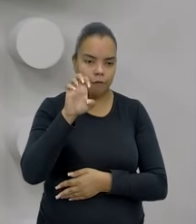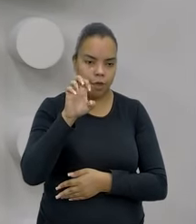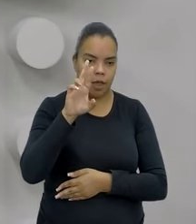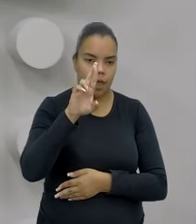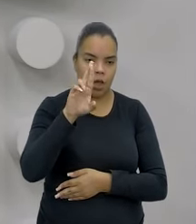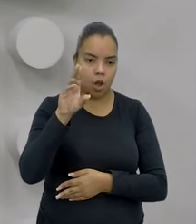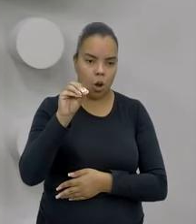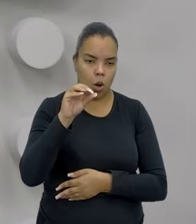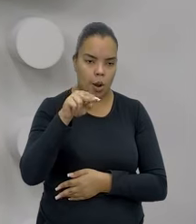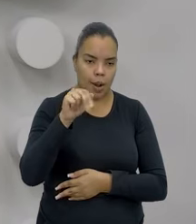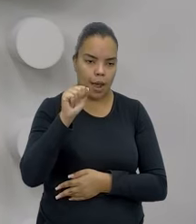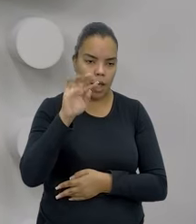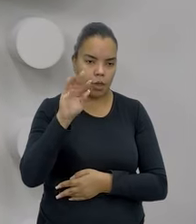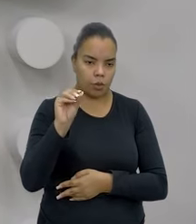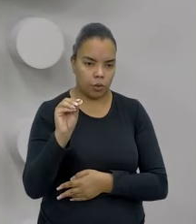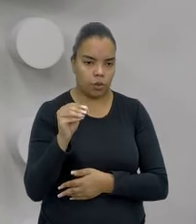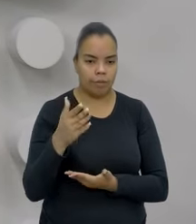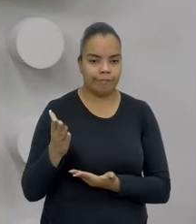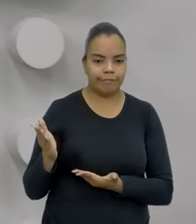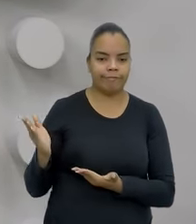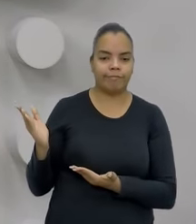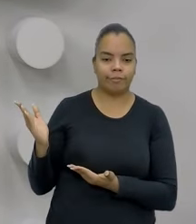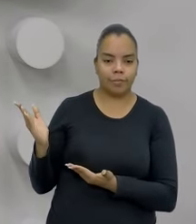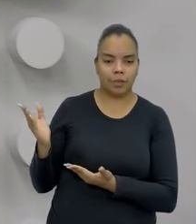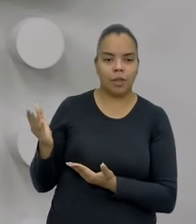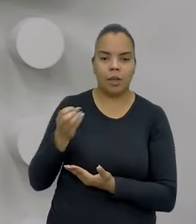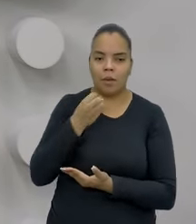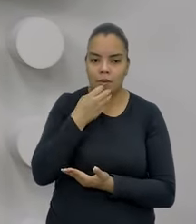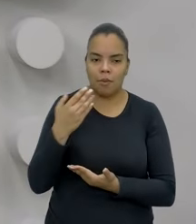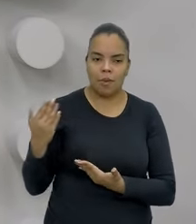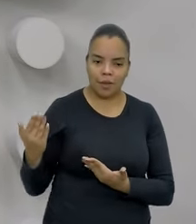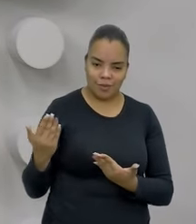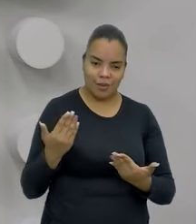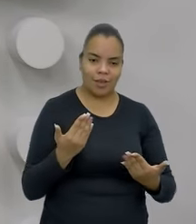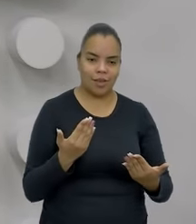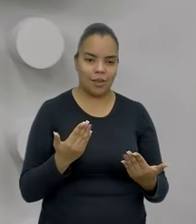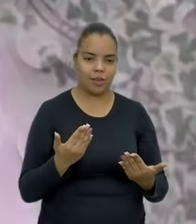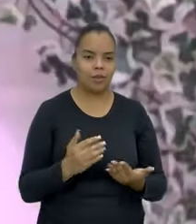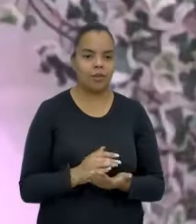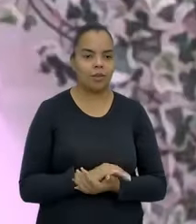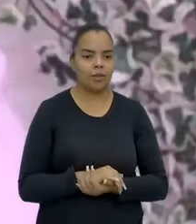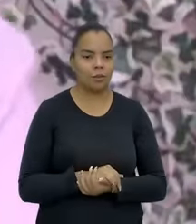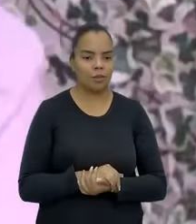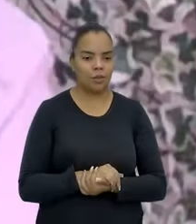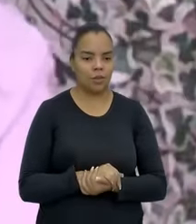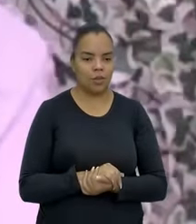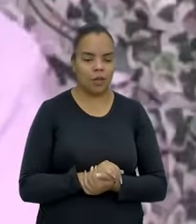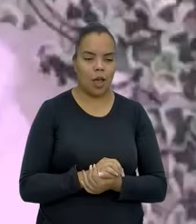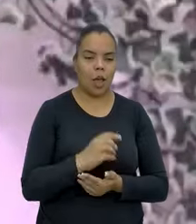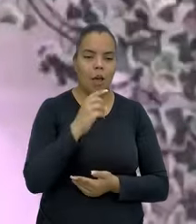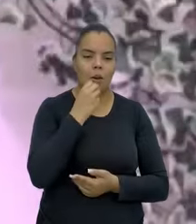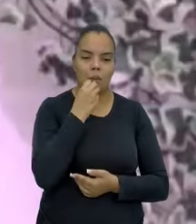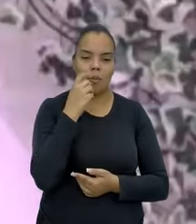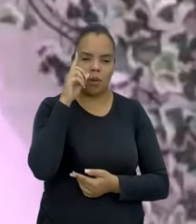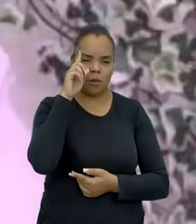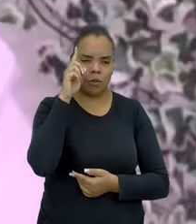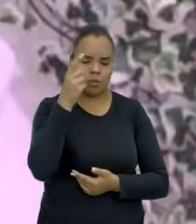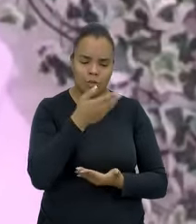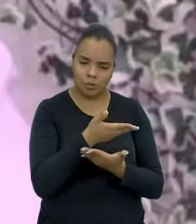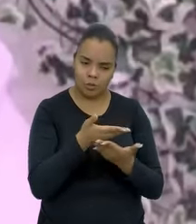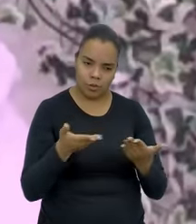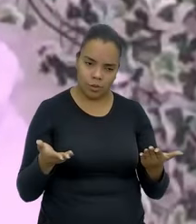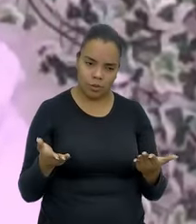então eu já quero aqui direcionar a palavra ele seja bem-vindo Professor Rubens Oi bom dia a